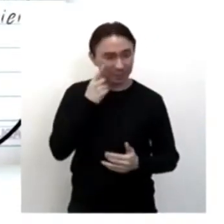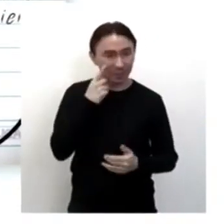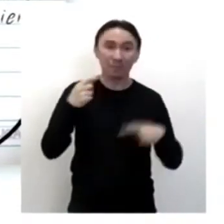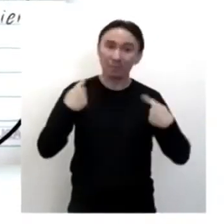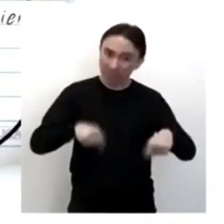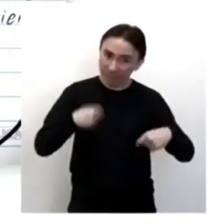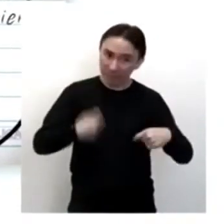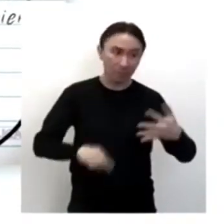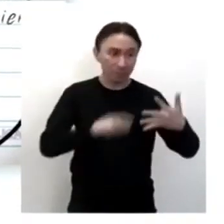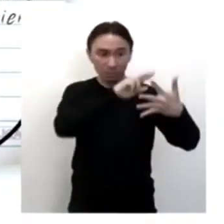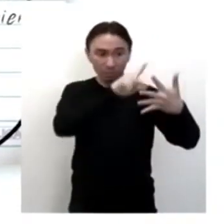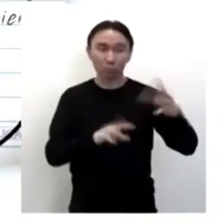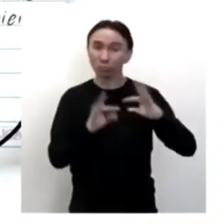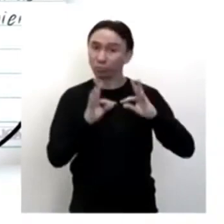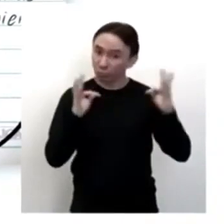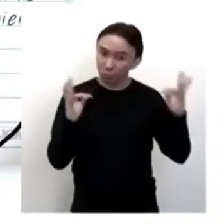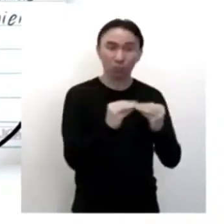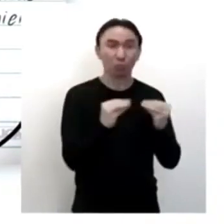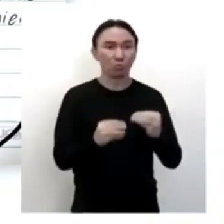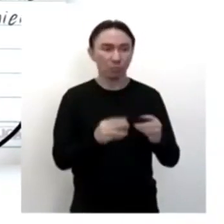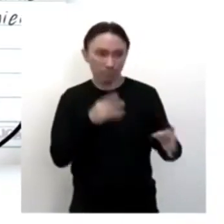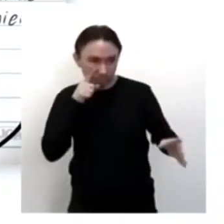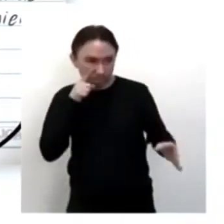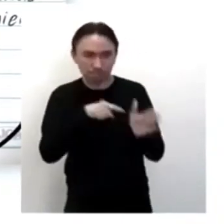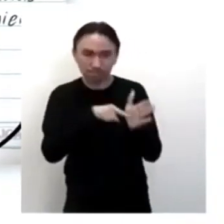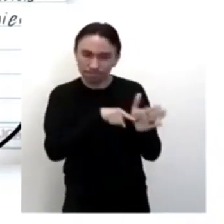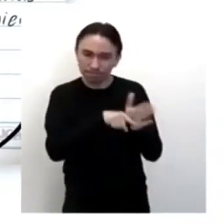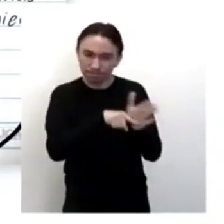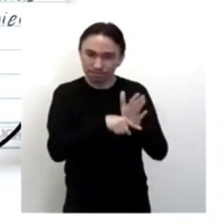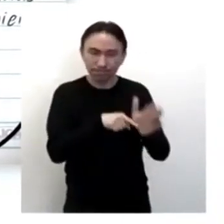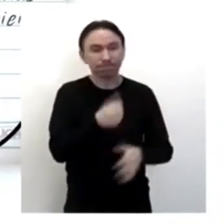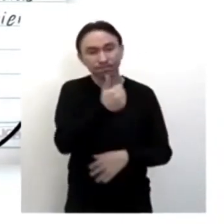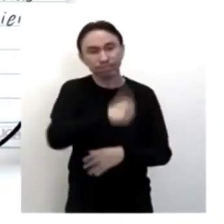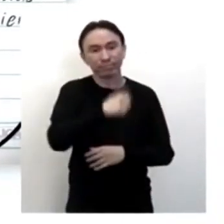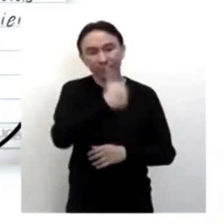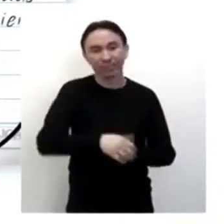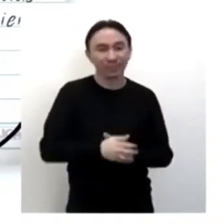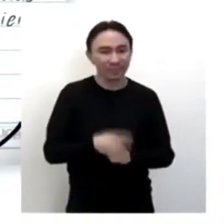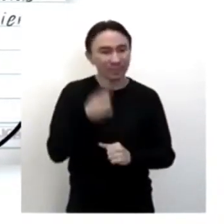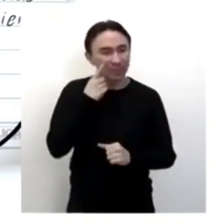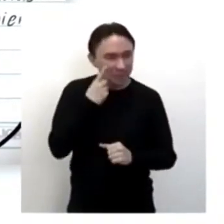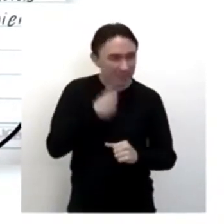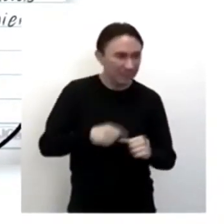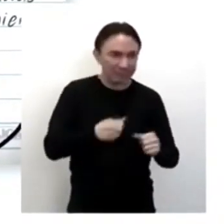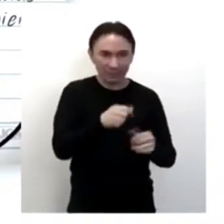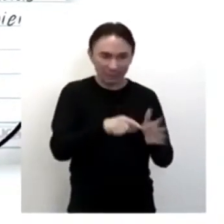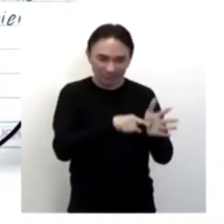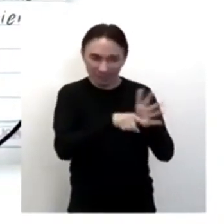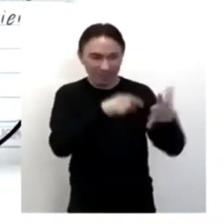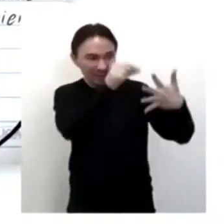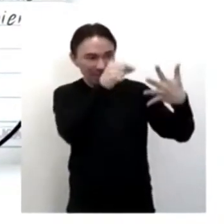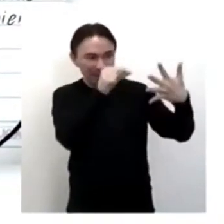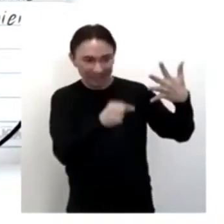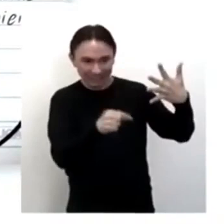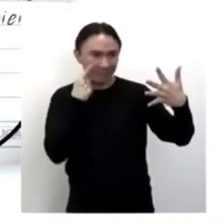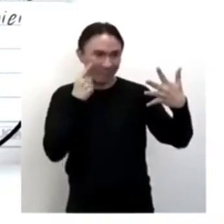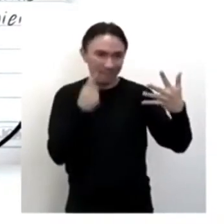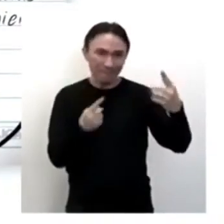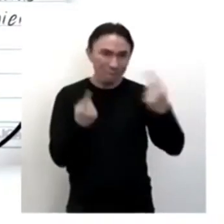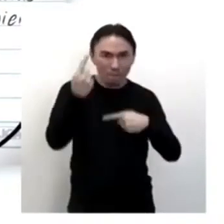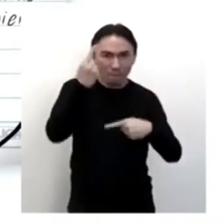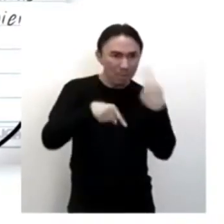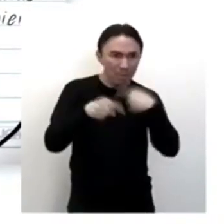individualmente. Quando analisamos mais indicadores, cruzando dados, podemos chegar a conclusões ainda mais precisas e a outras até